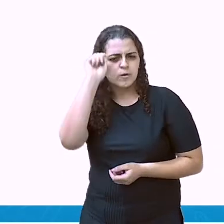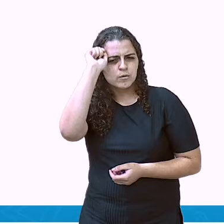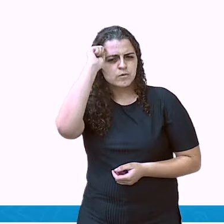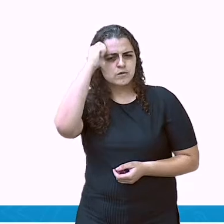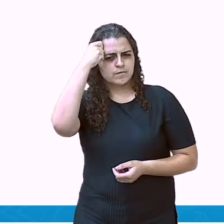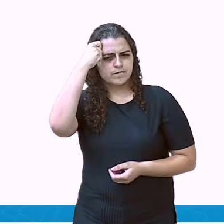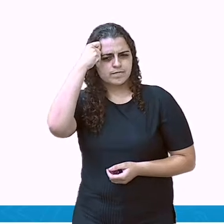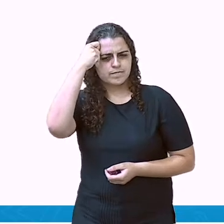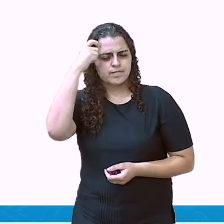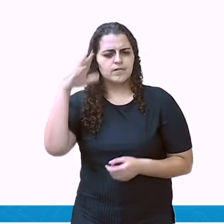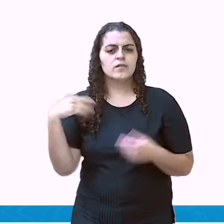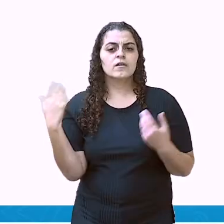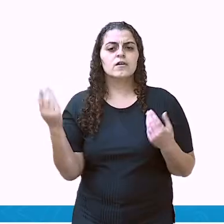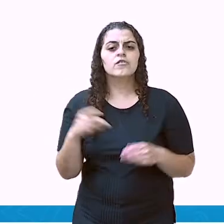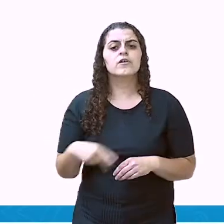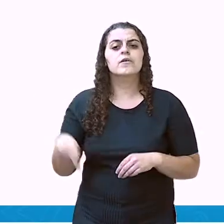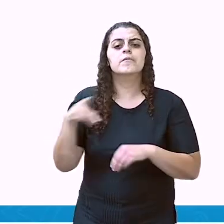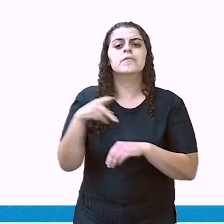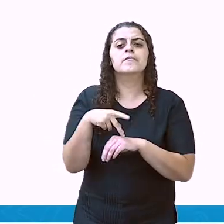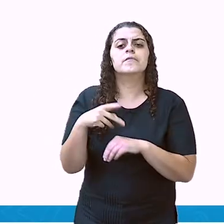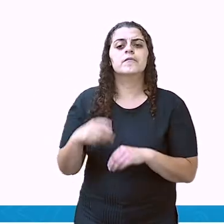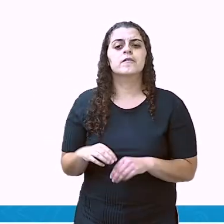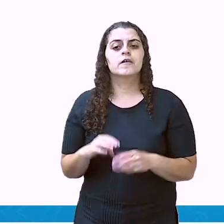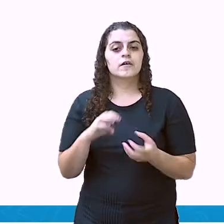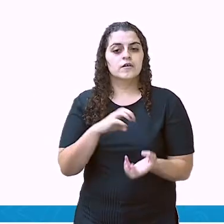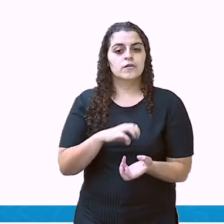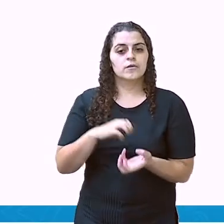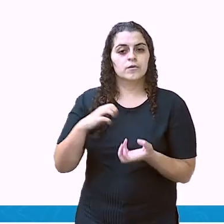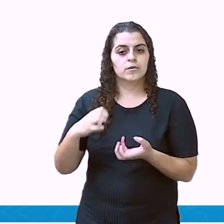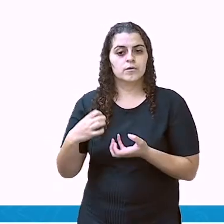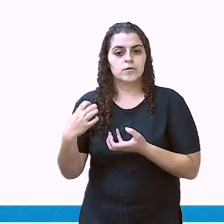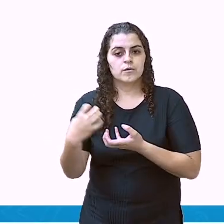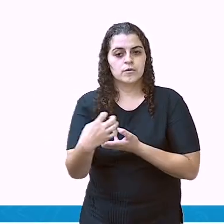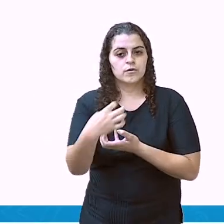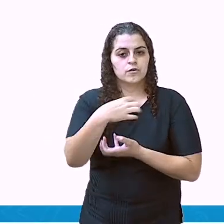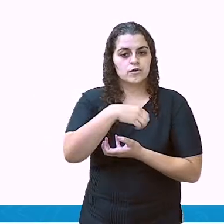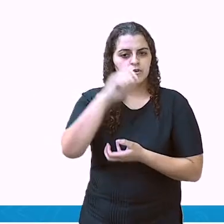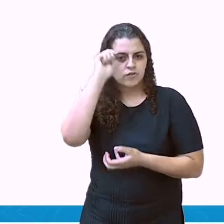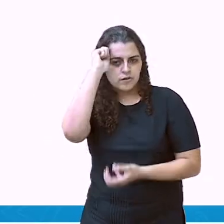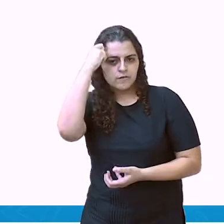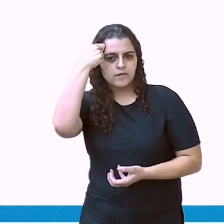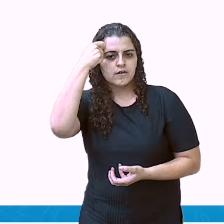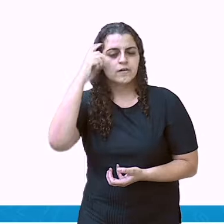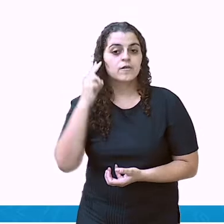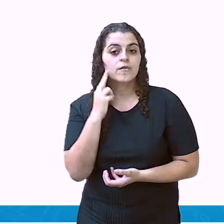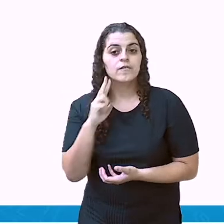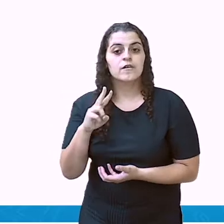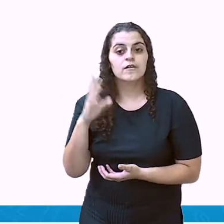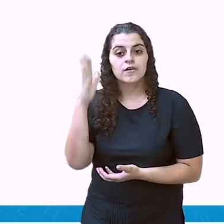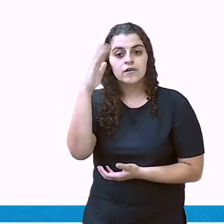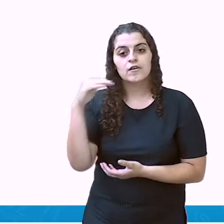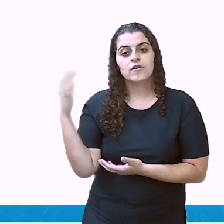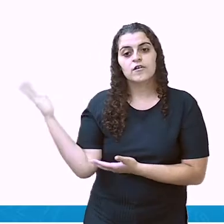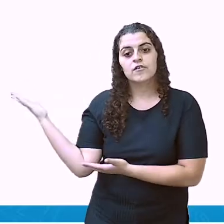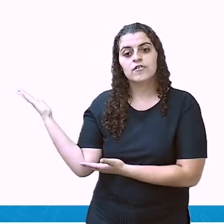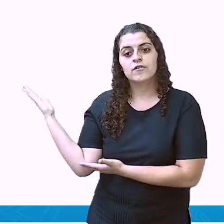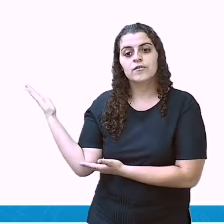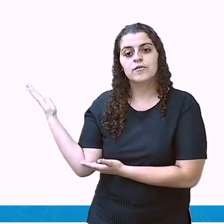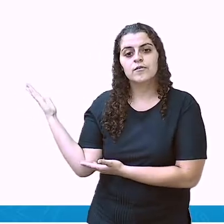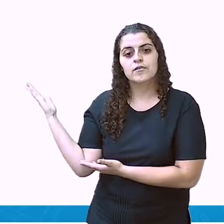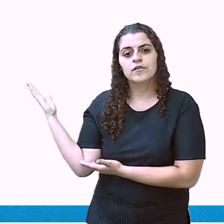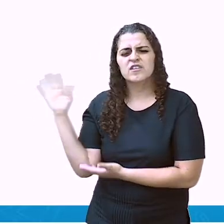raça negra veio de onde? Veio do continente africano. Olha esse mapa, que